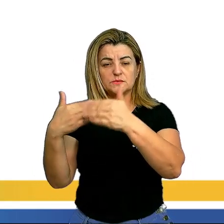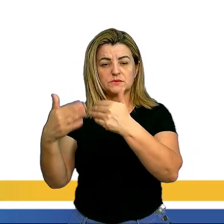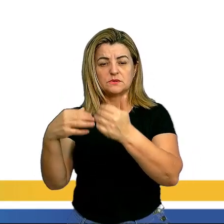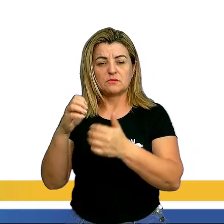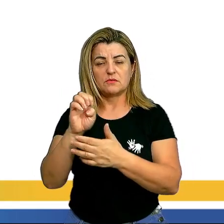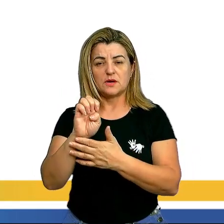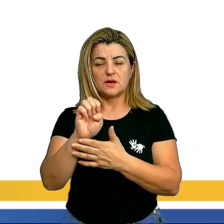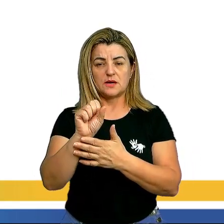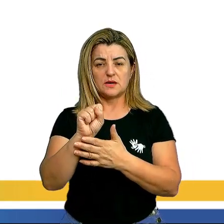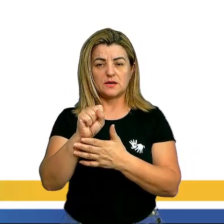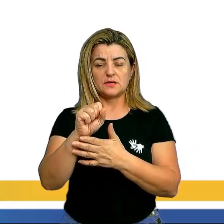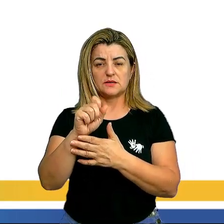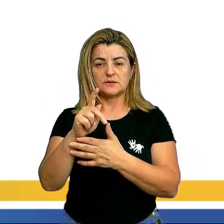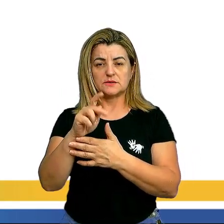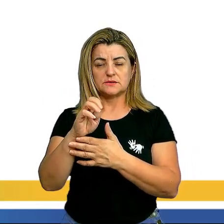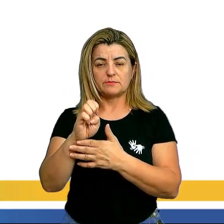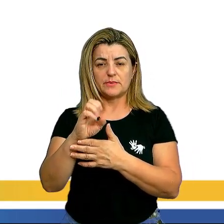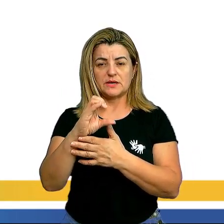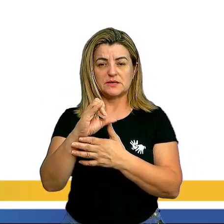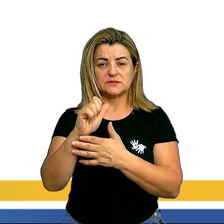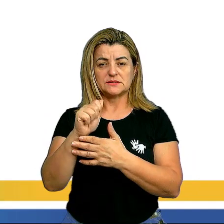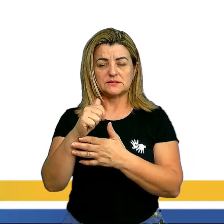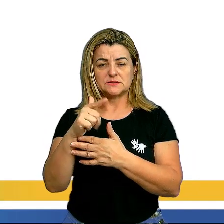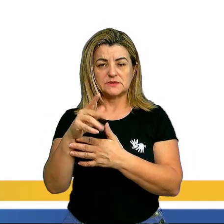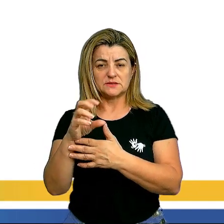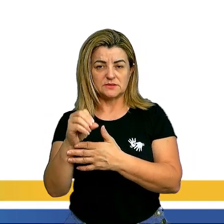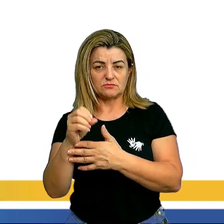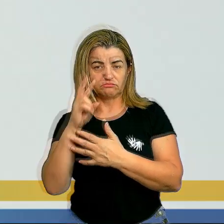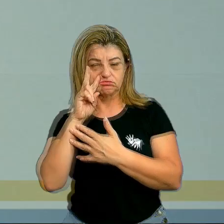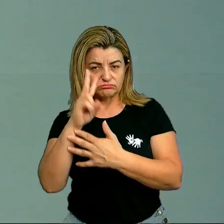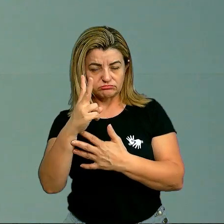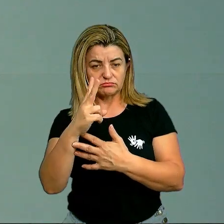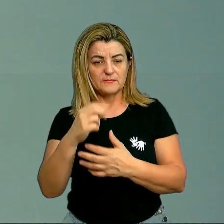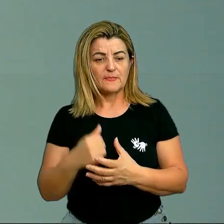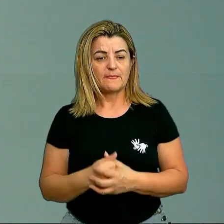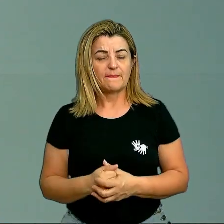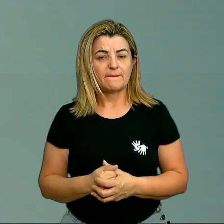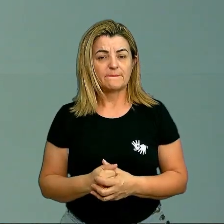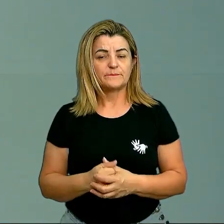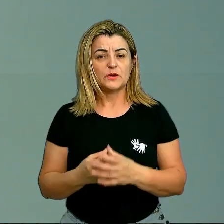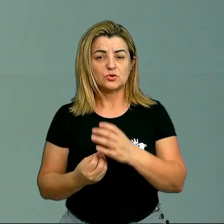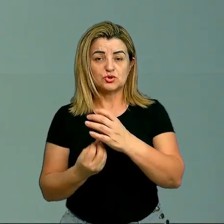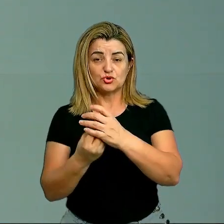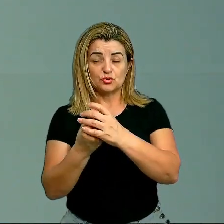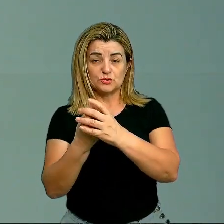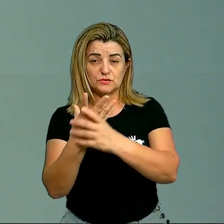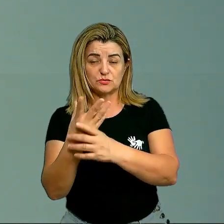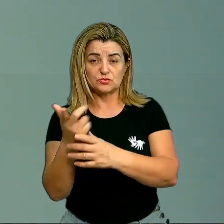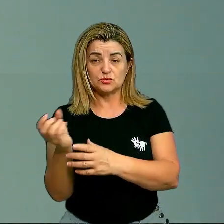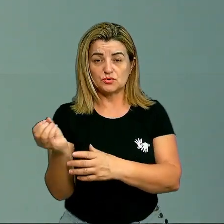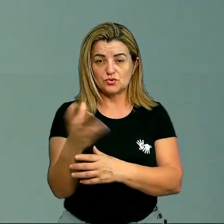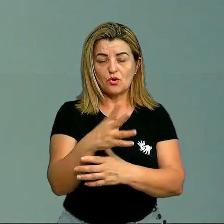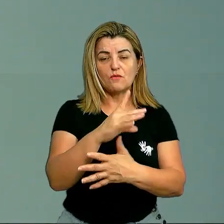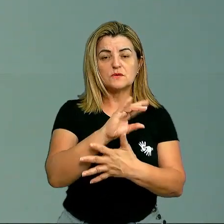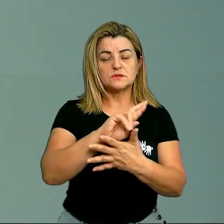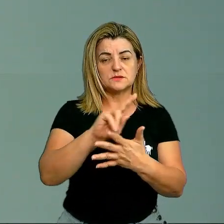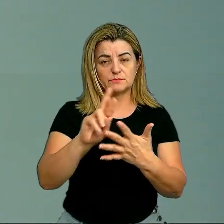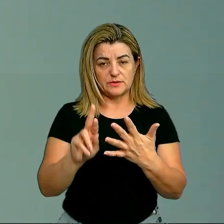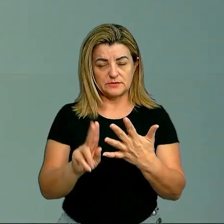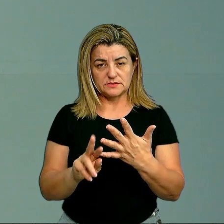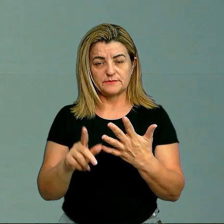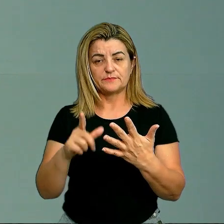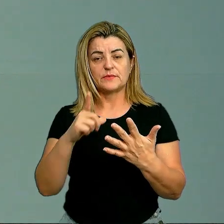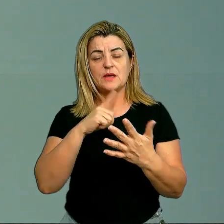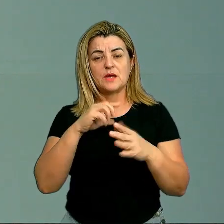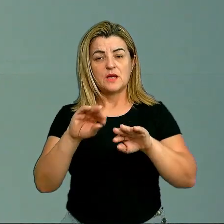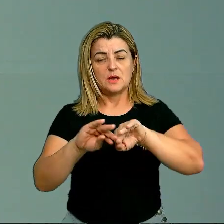evidente? Nessa aula a gente aprendeu o que é especiação. Geração de novas espécies, que têm